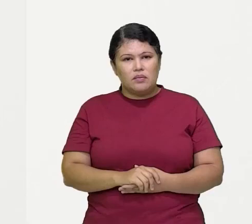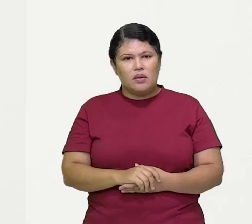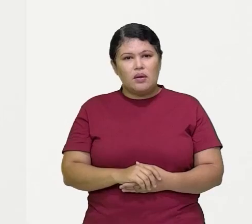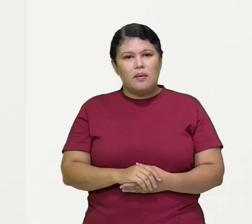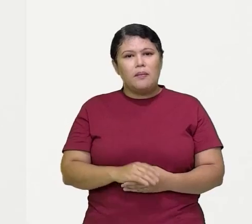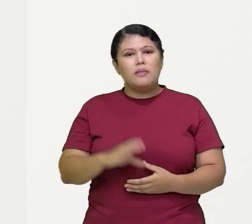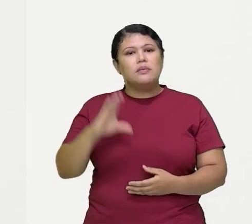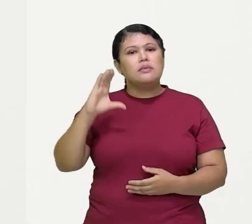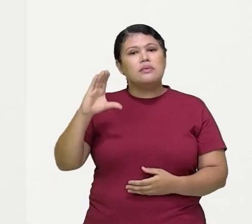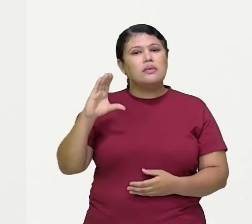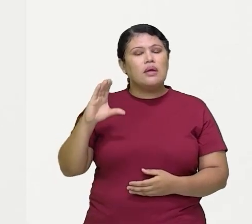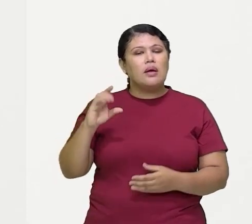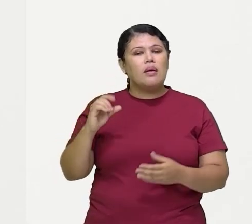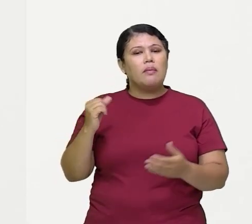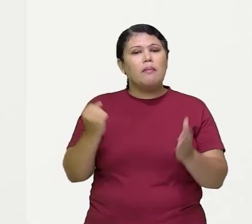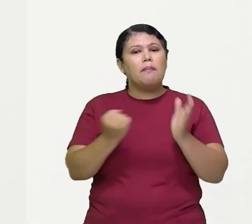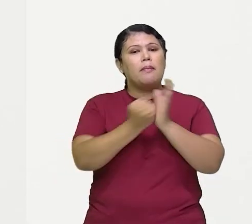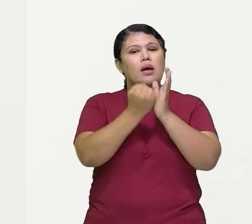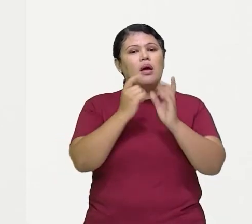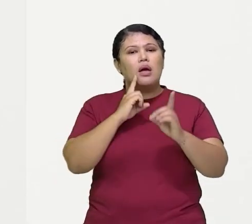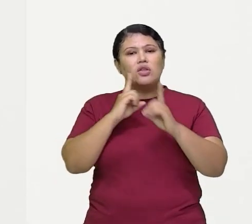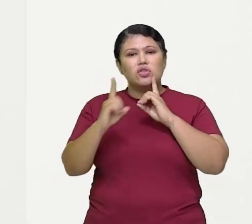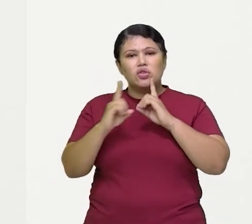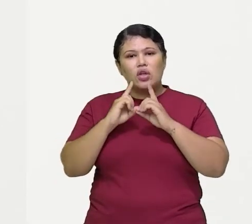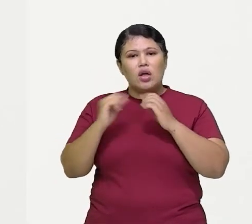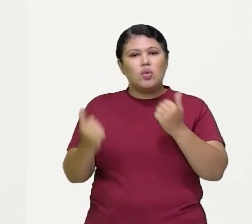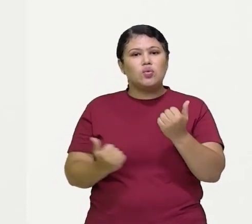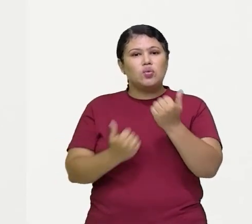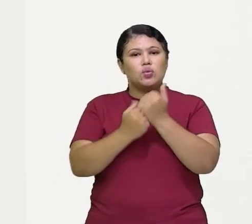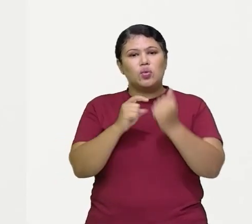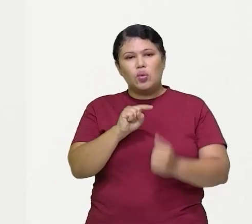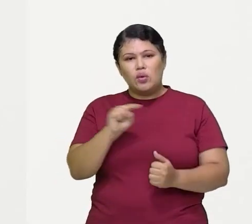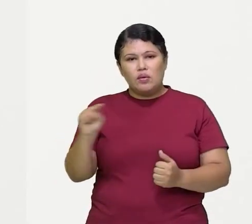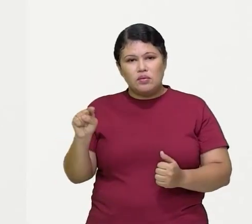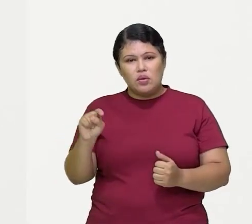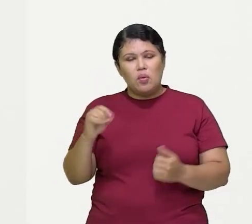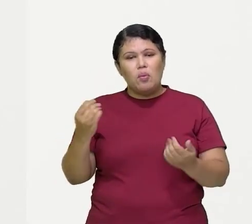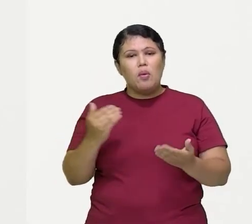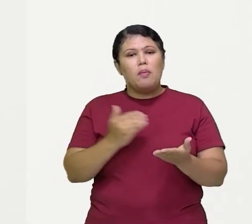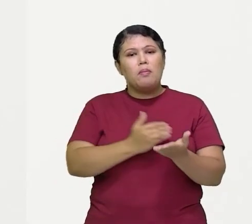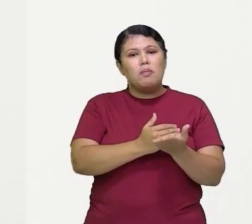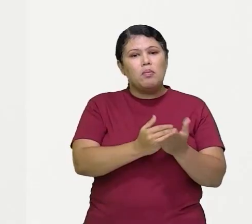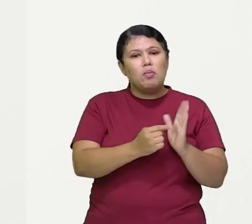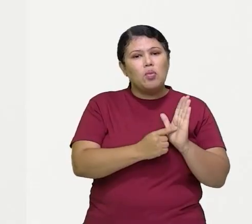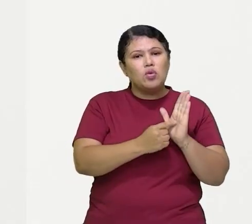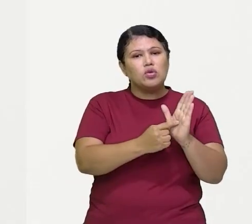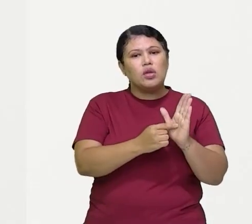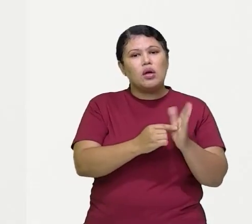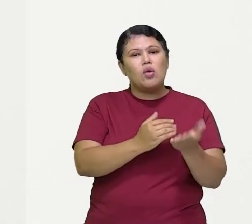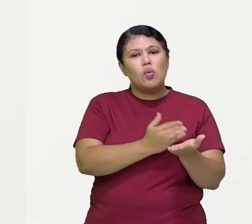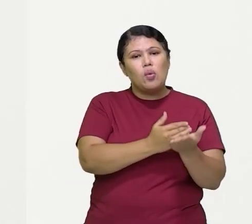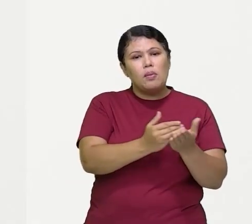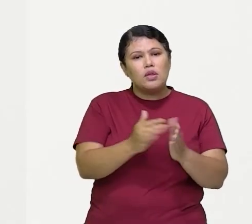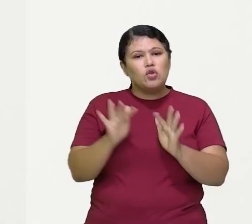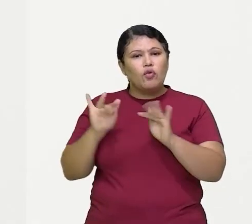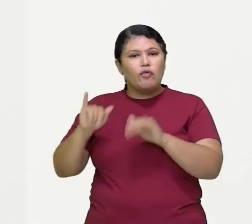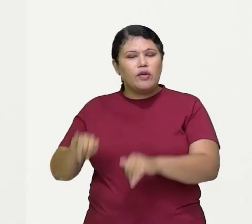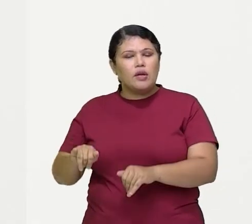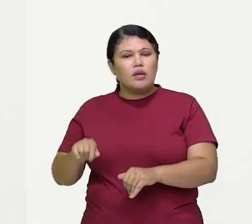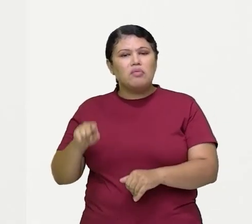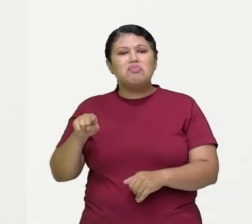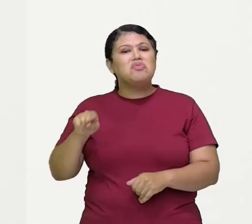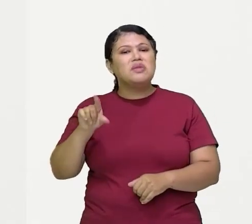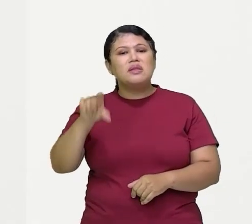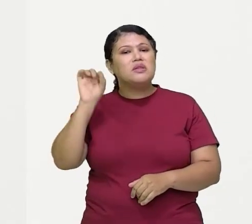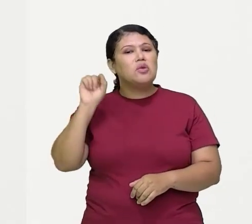expressão? Para marcar um diálogo? Ou para indicar o início e o fim de uma citação? E aí, alguém